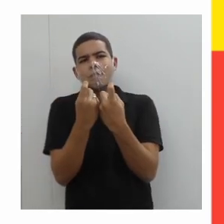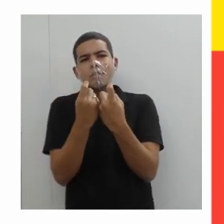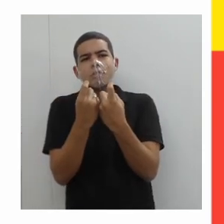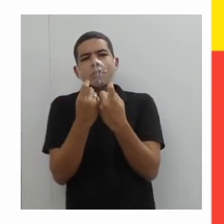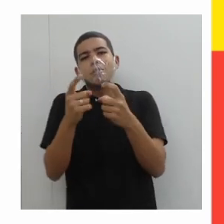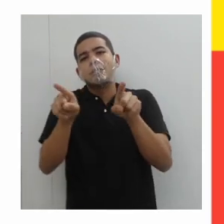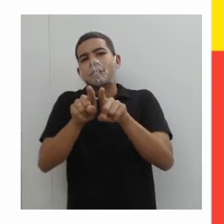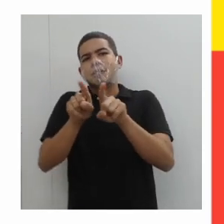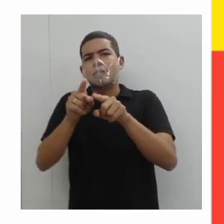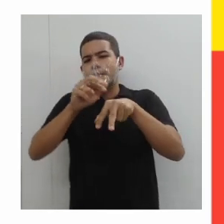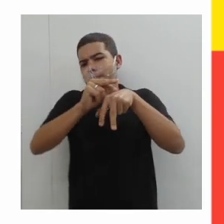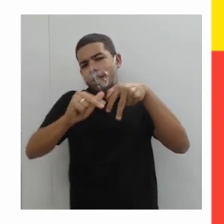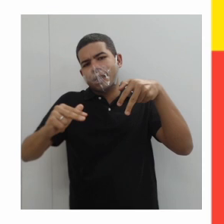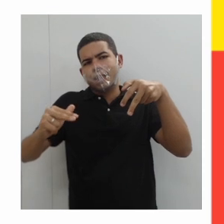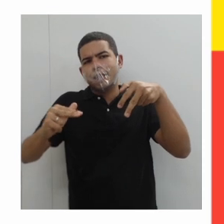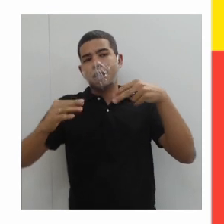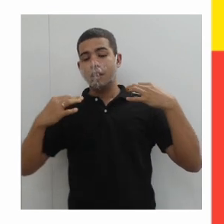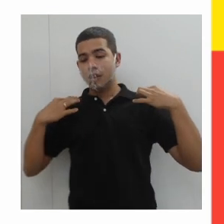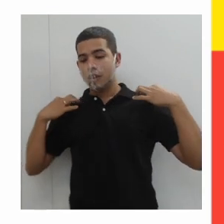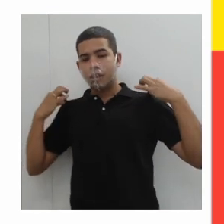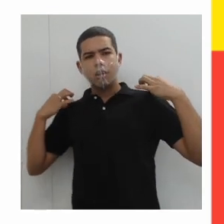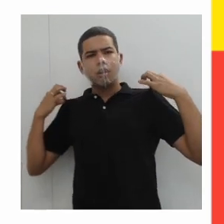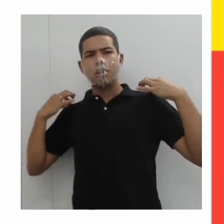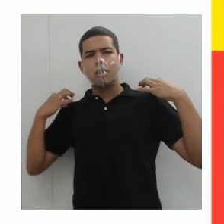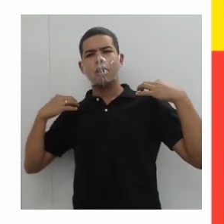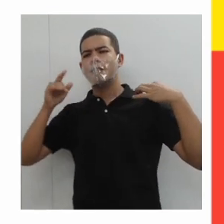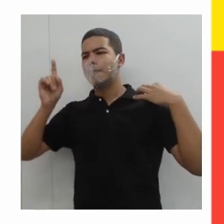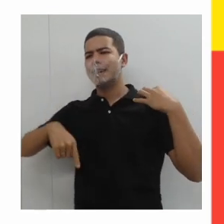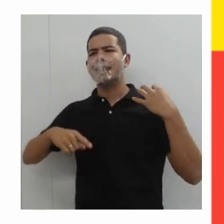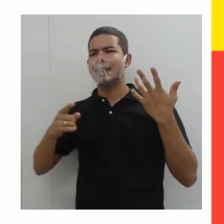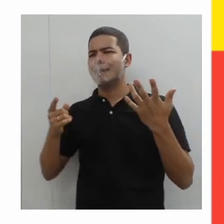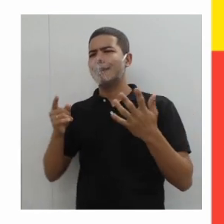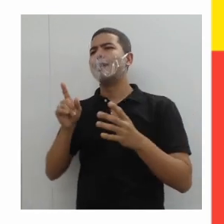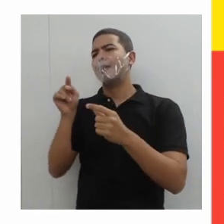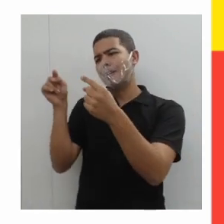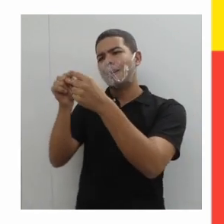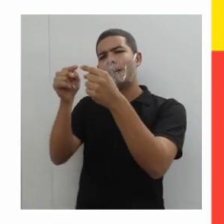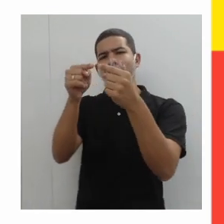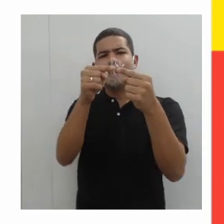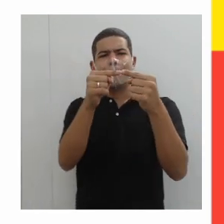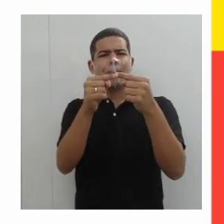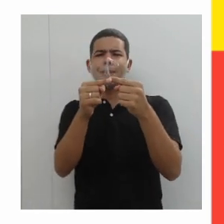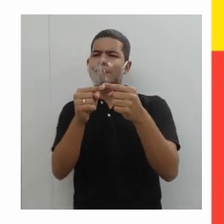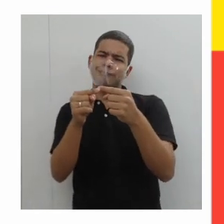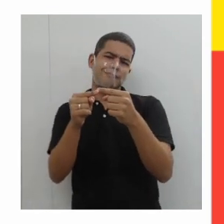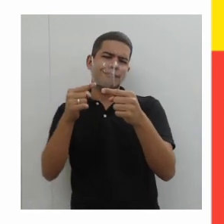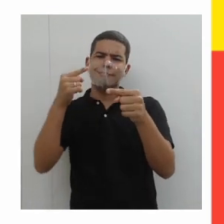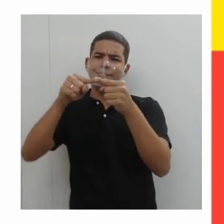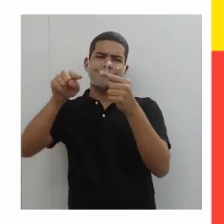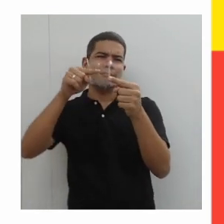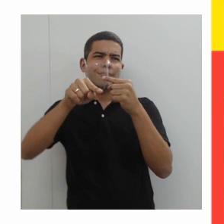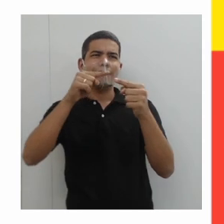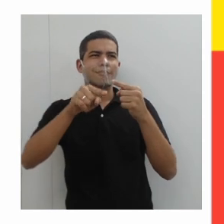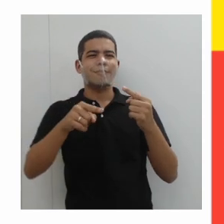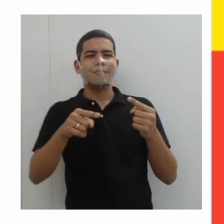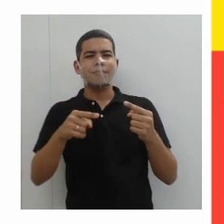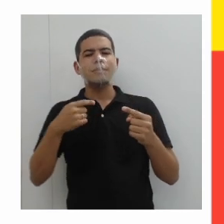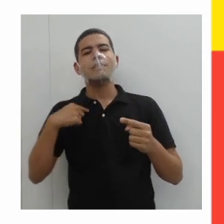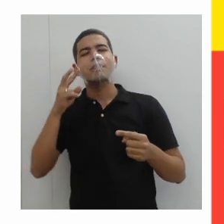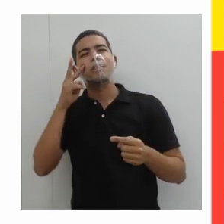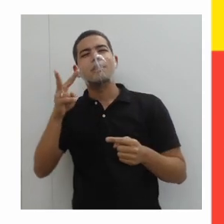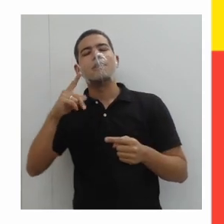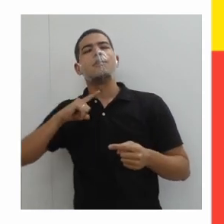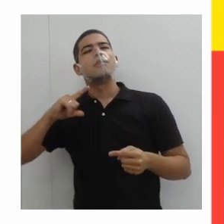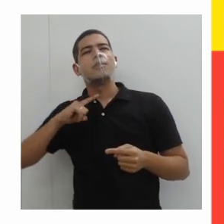com a identidade de gênero, porque a roupa, ela não define o gênero nem a orientação sexual. Eu vi recentemente aquela